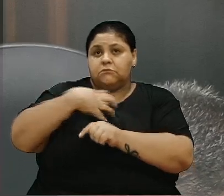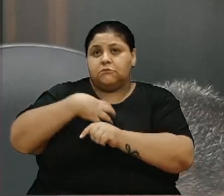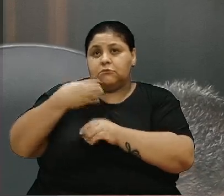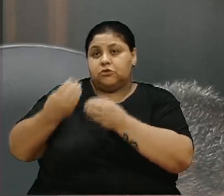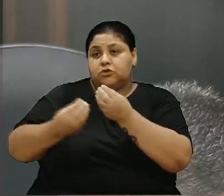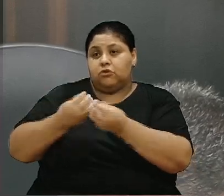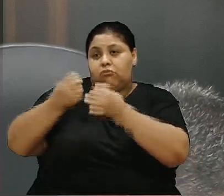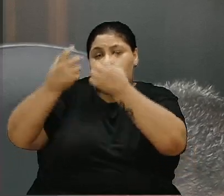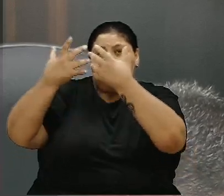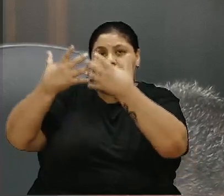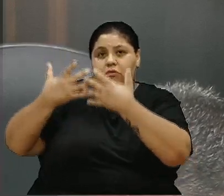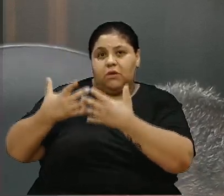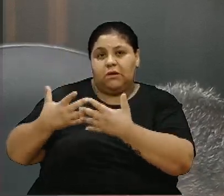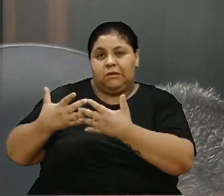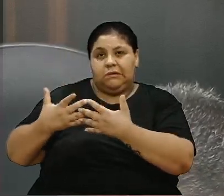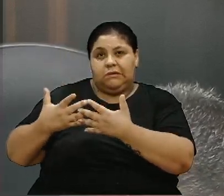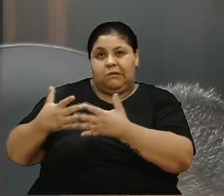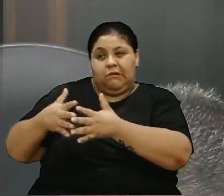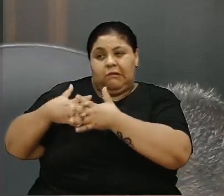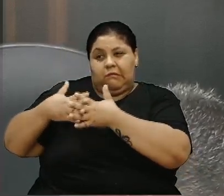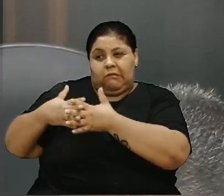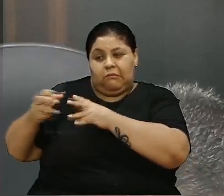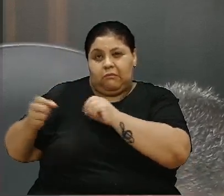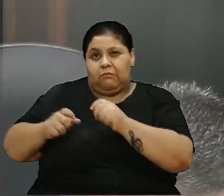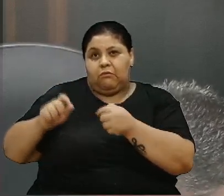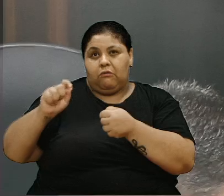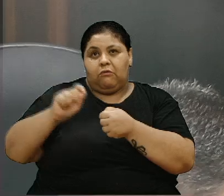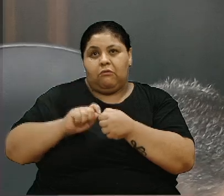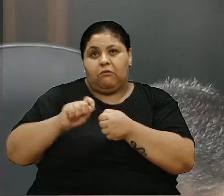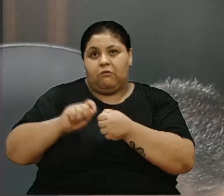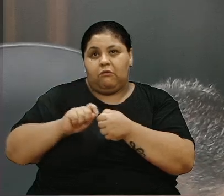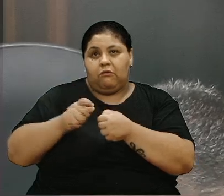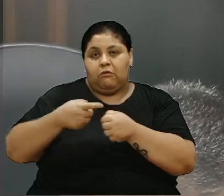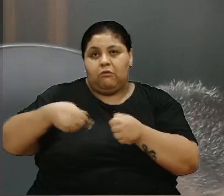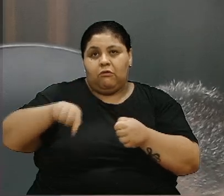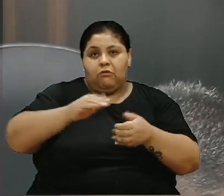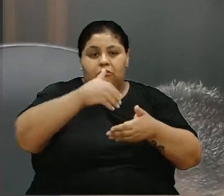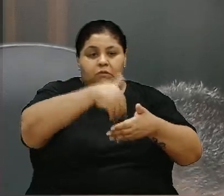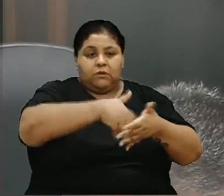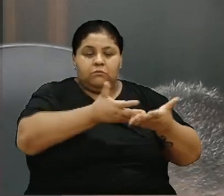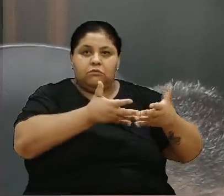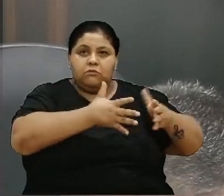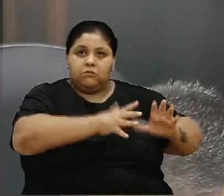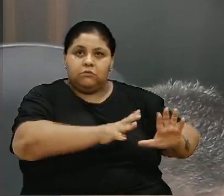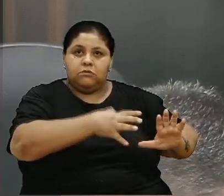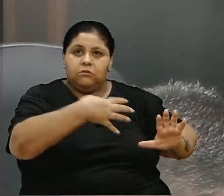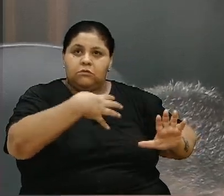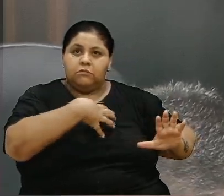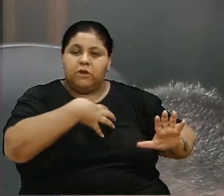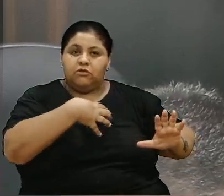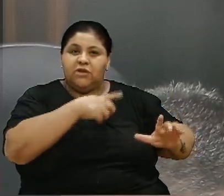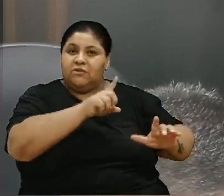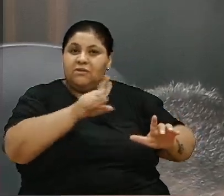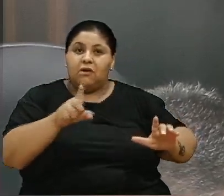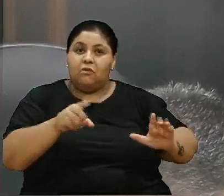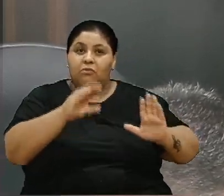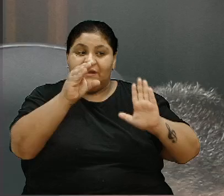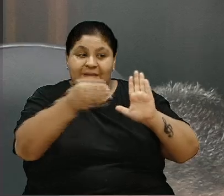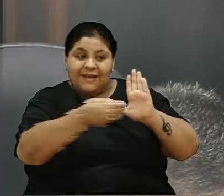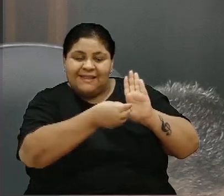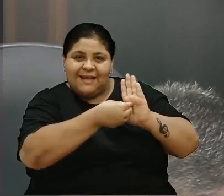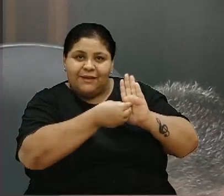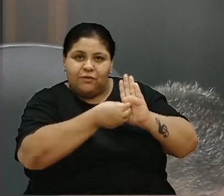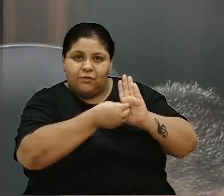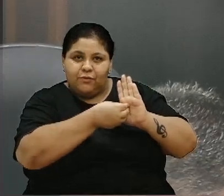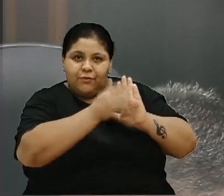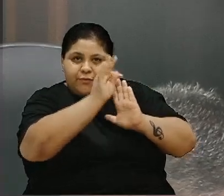são colocados causam confusão e podem fazer com que, inclusive, nós votemos contra pela forma e não pelo conteúdo. E esse